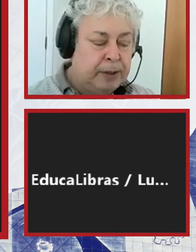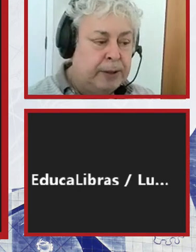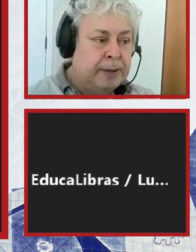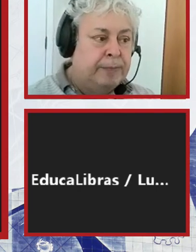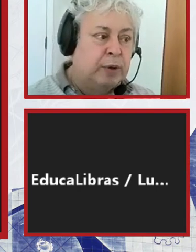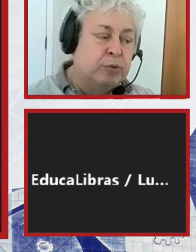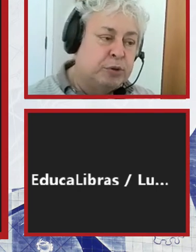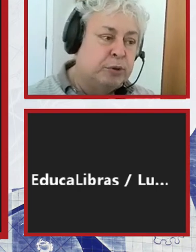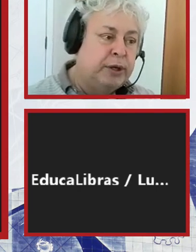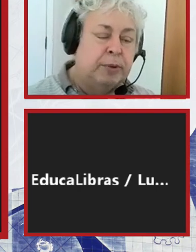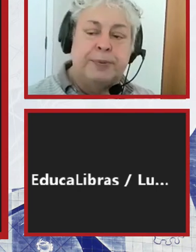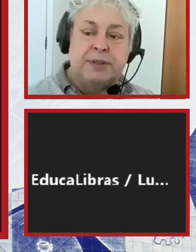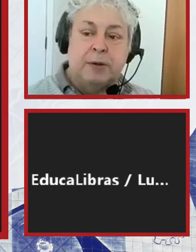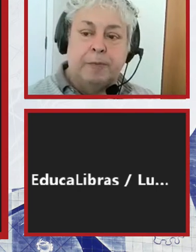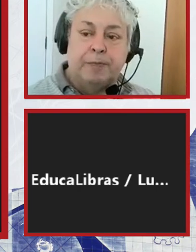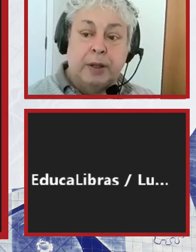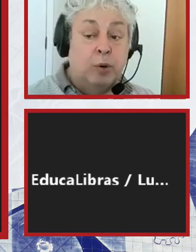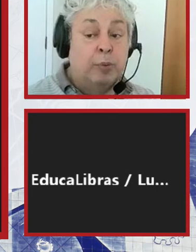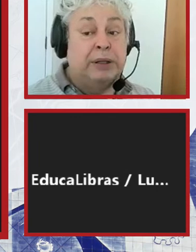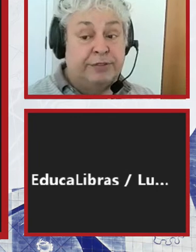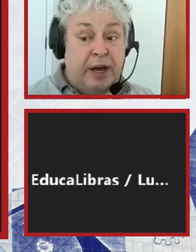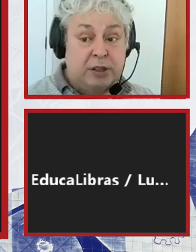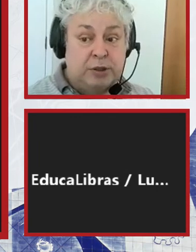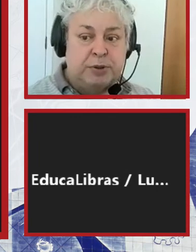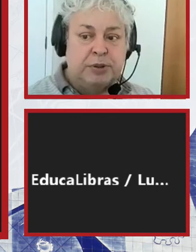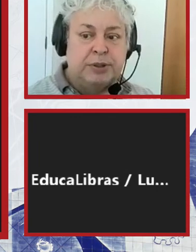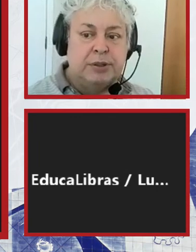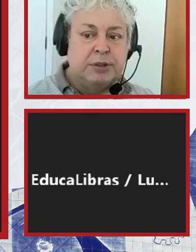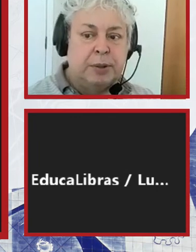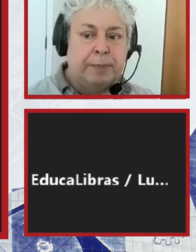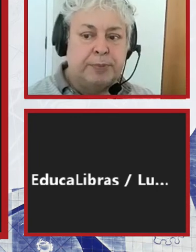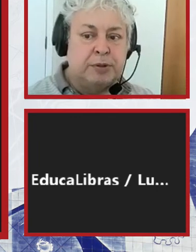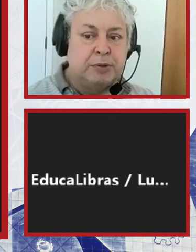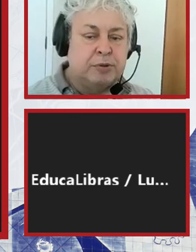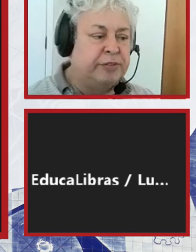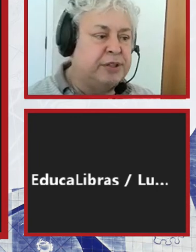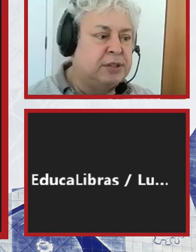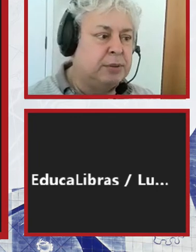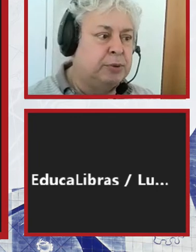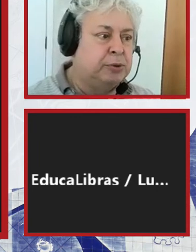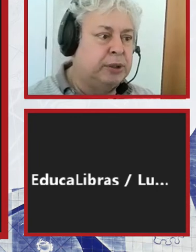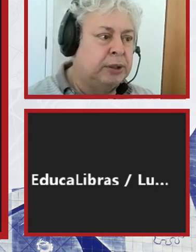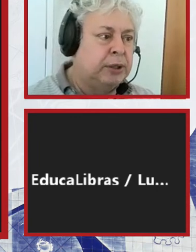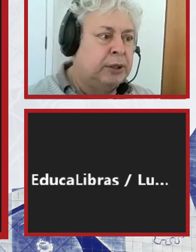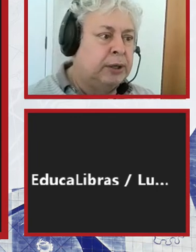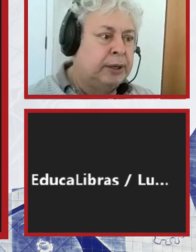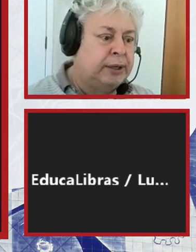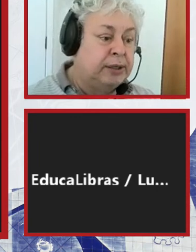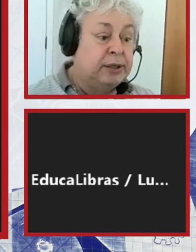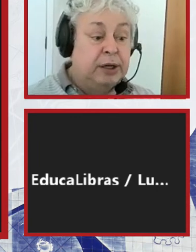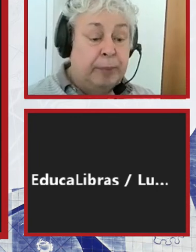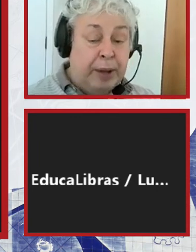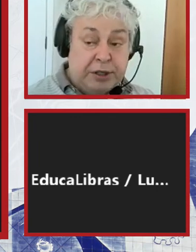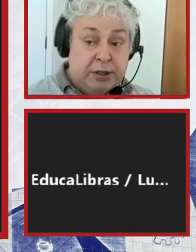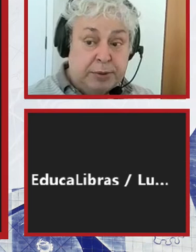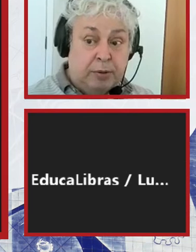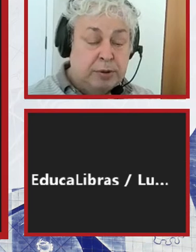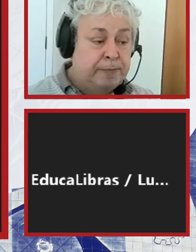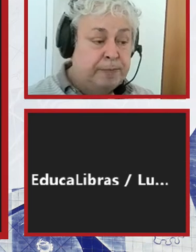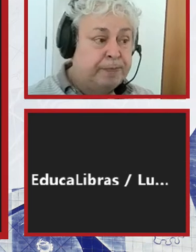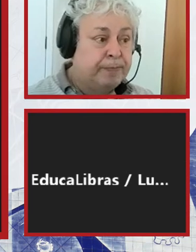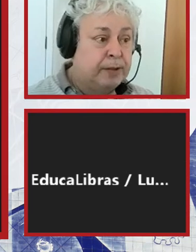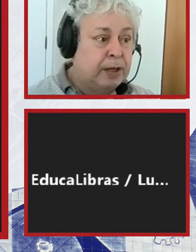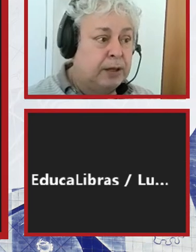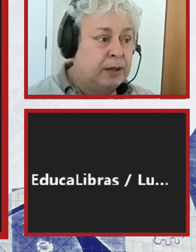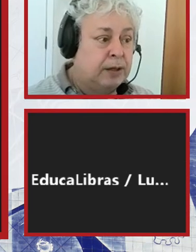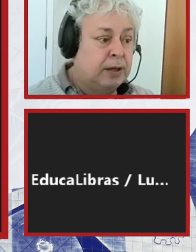tá-lo. Tá? Então, o Xulia é uma opção, uma das várias opções que existem para pessoas com deficiência motora que não mexem as